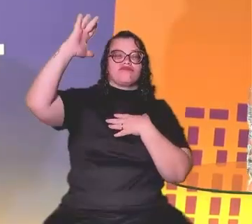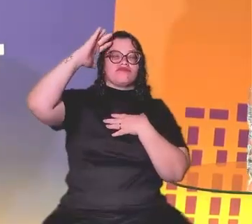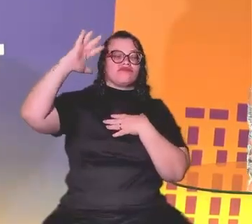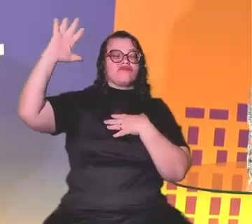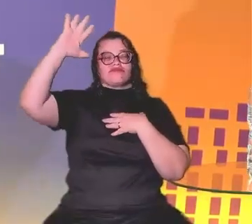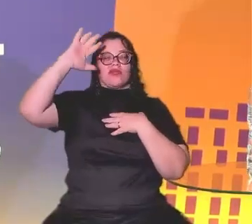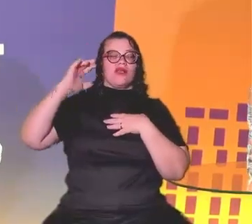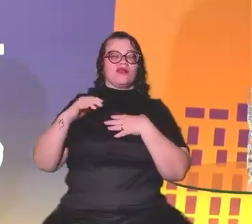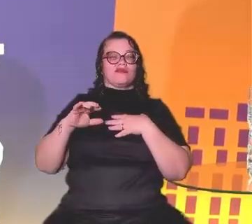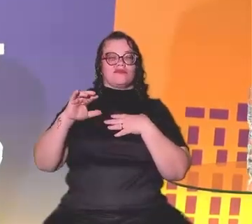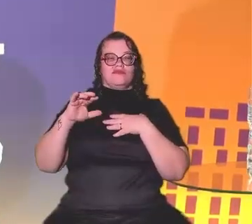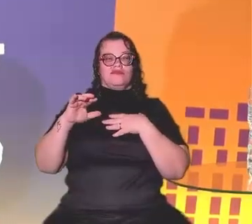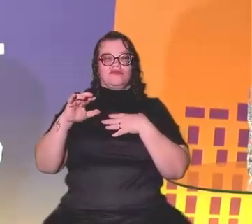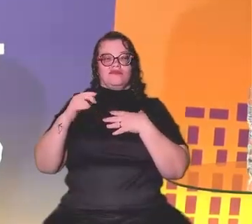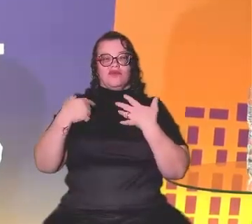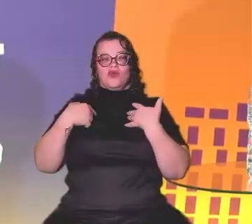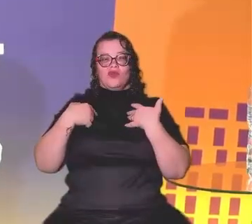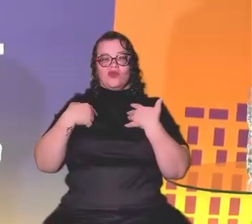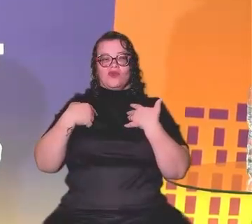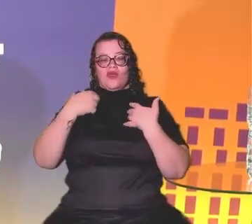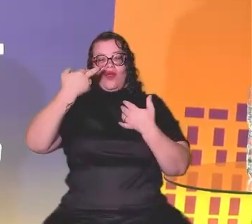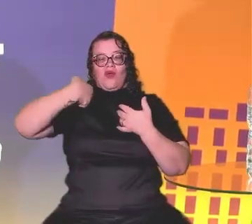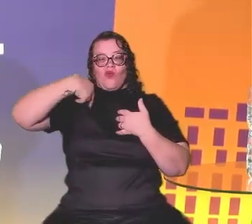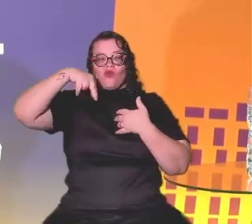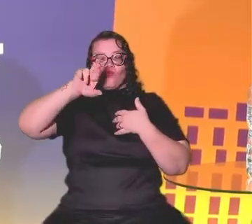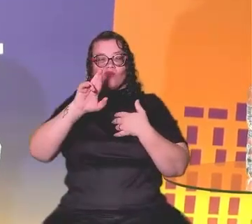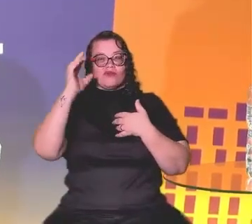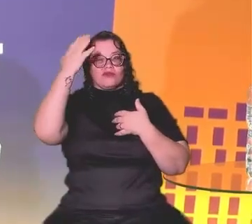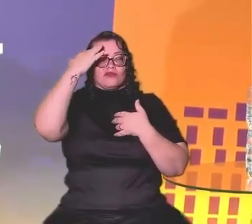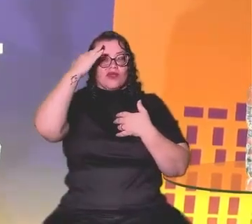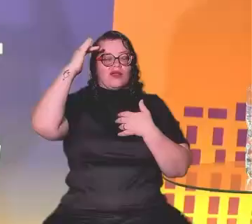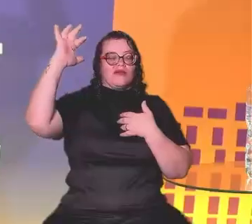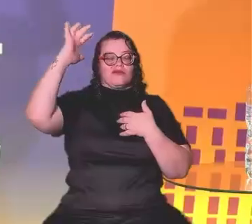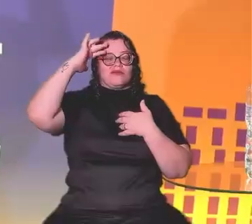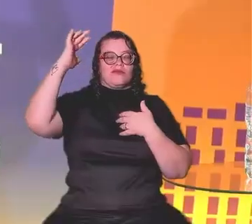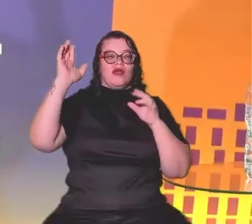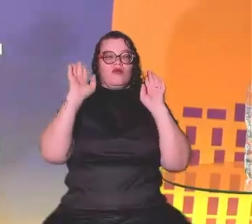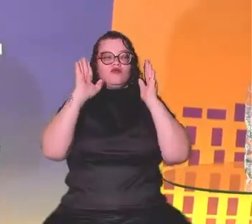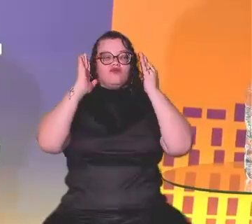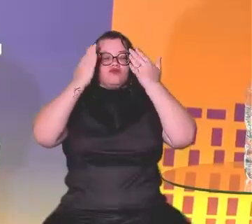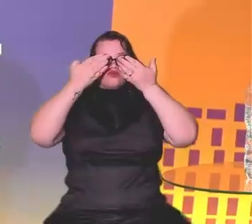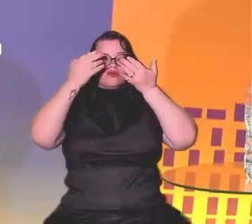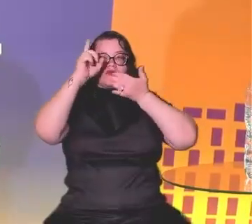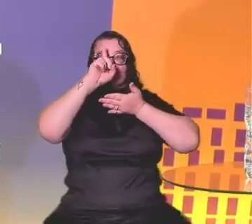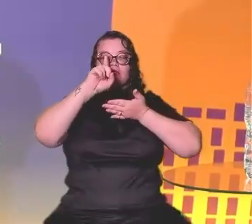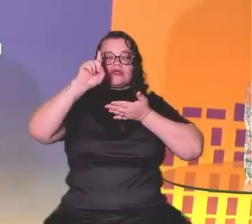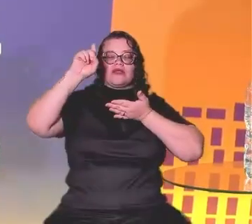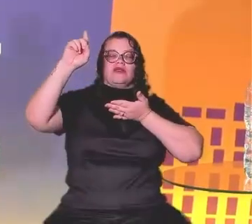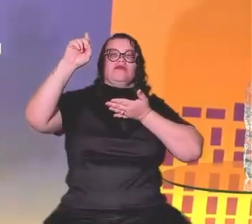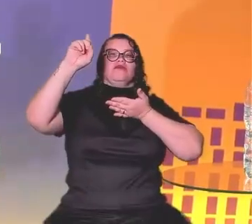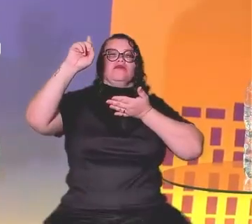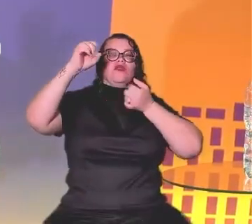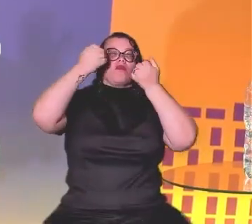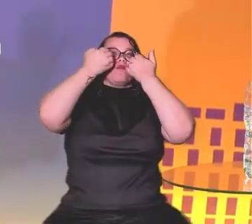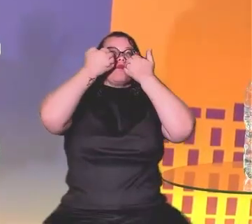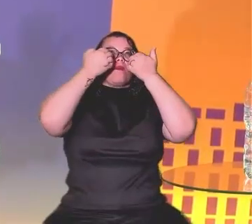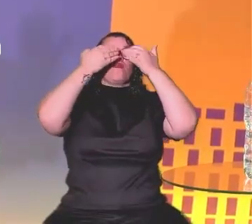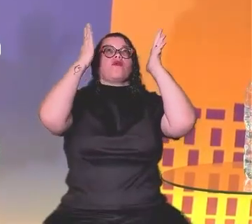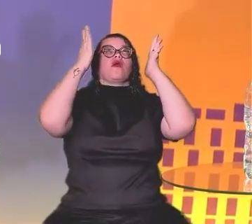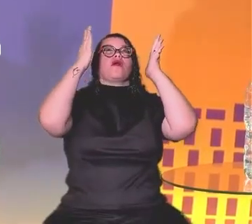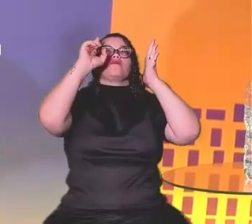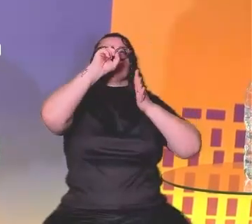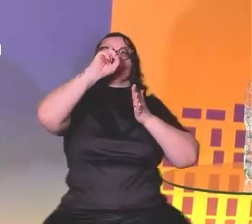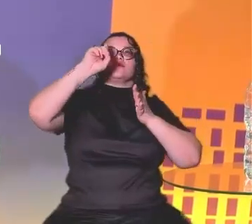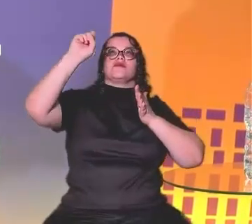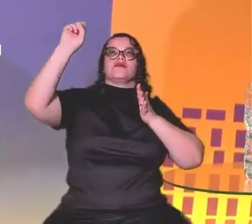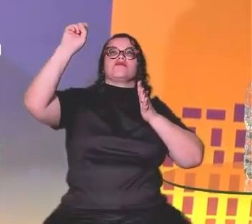mais. E o místico religioso, ele fecha os olhos para ver Deus. Eu abro os olhos para ver